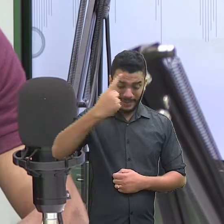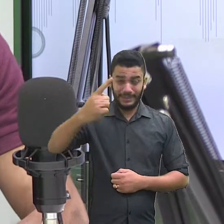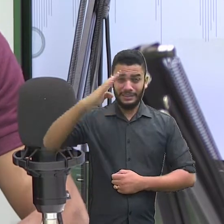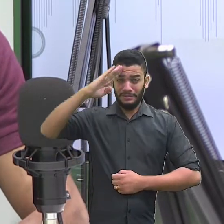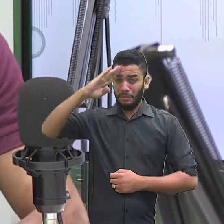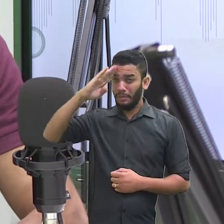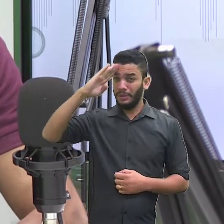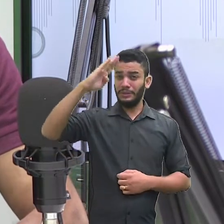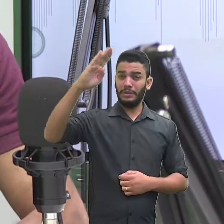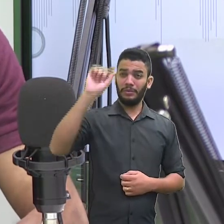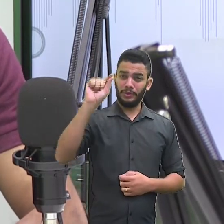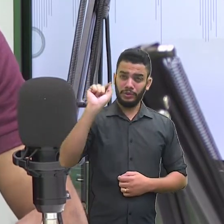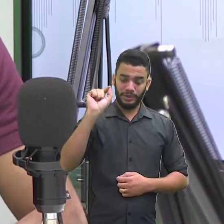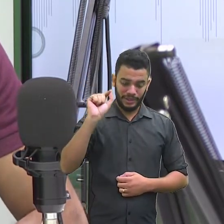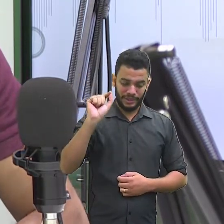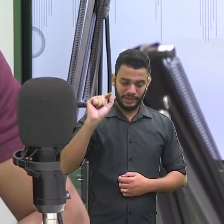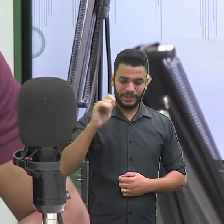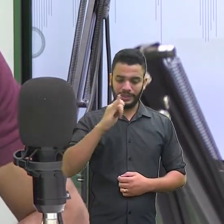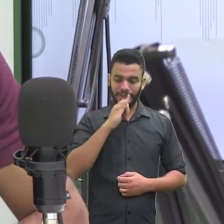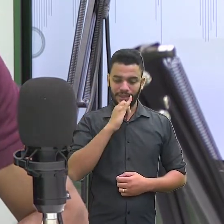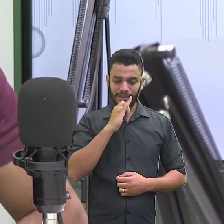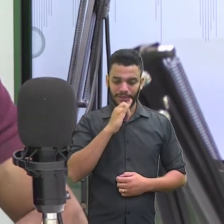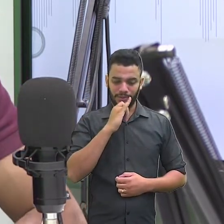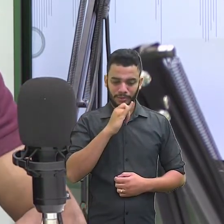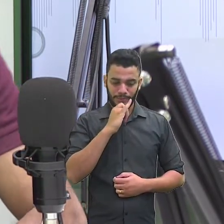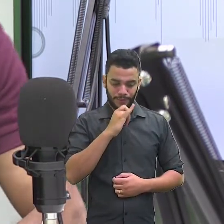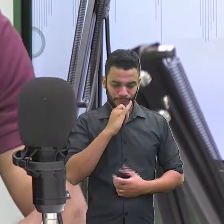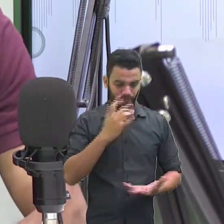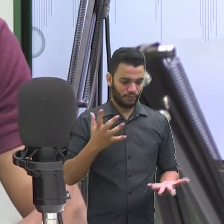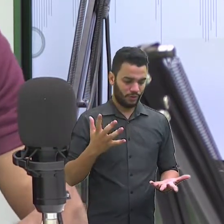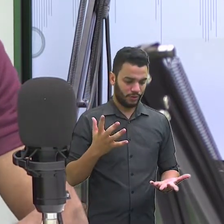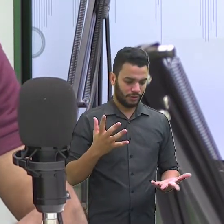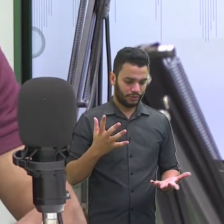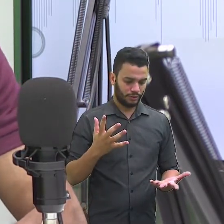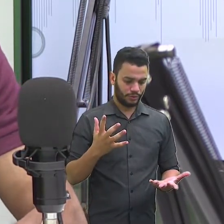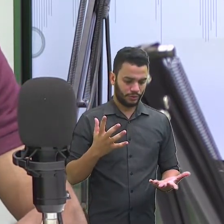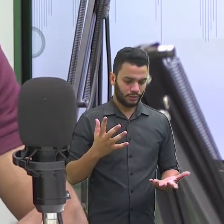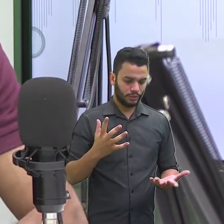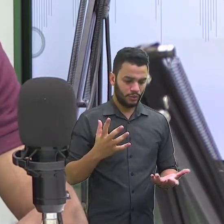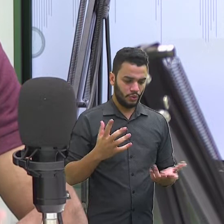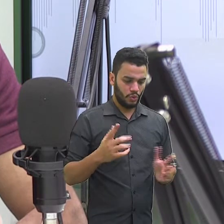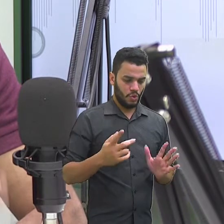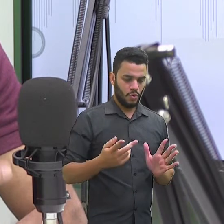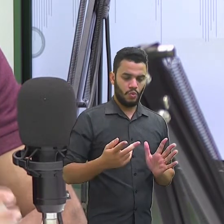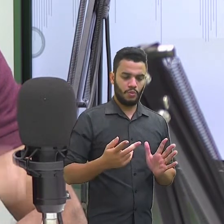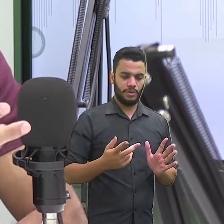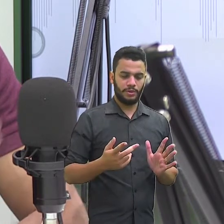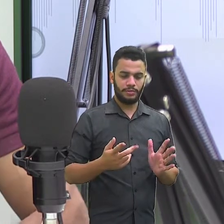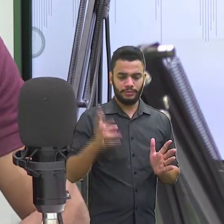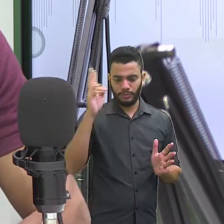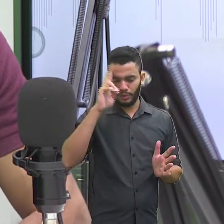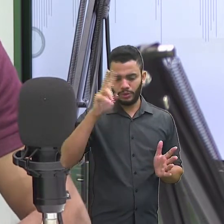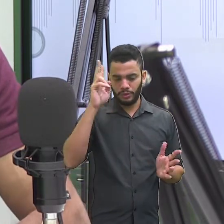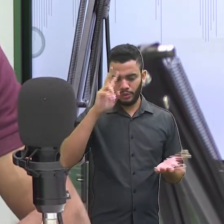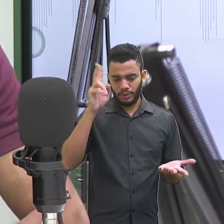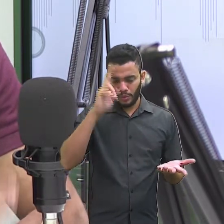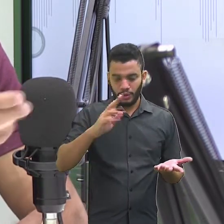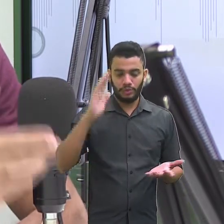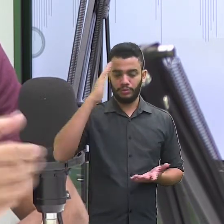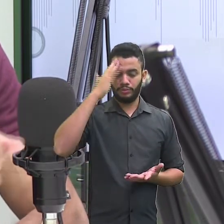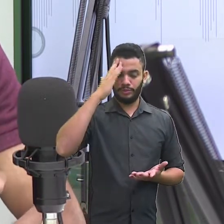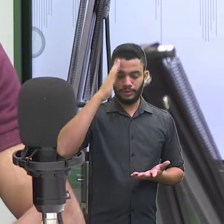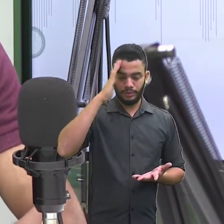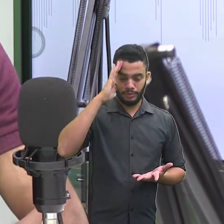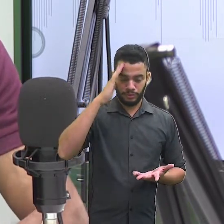emocional. Veja bem, quando eu parti deste mundo, né, eu desejo que minhas filhas tenham boas lembranças do